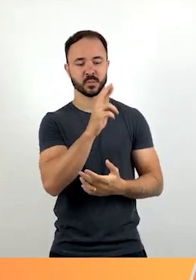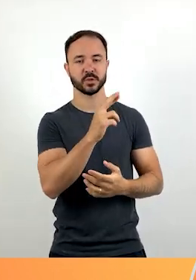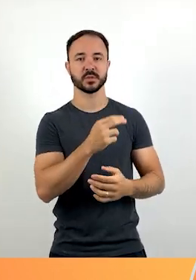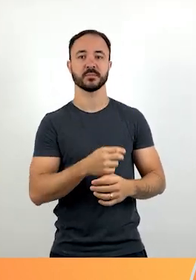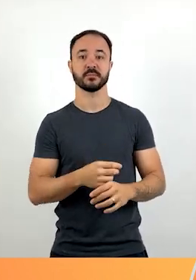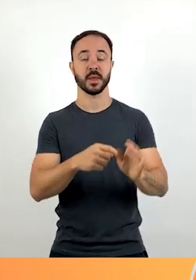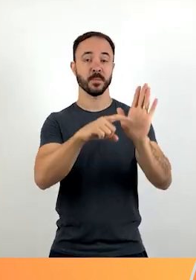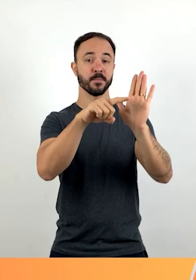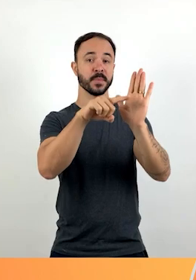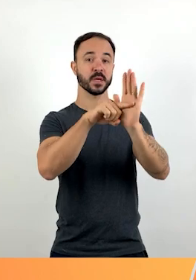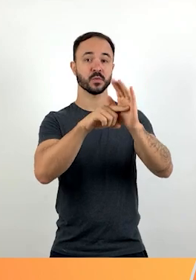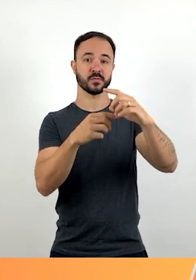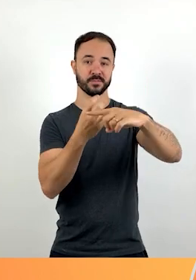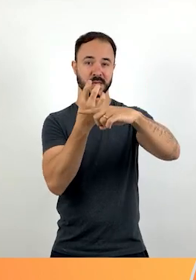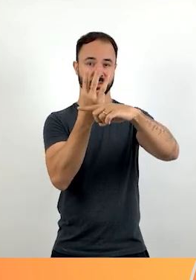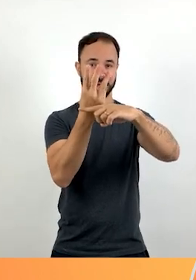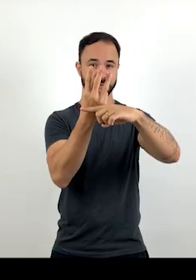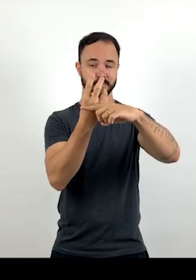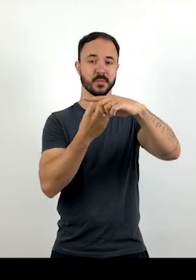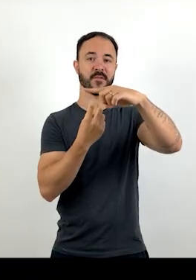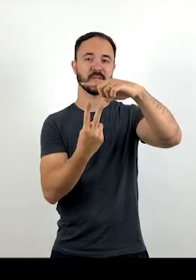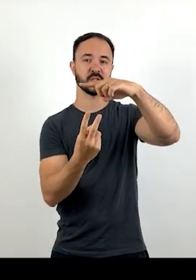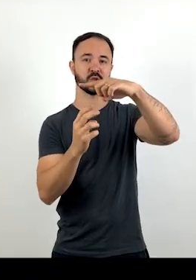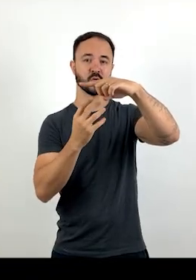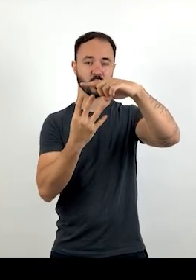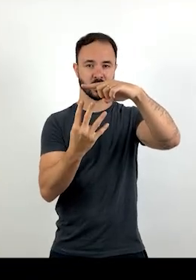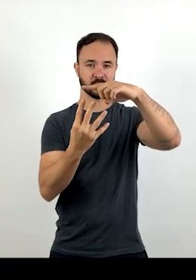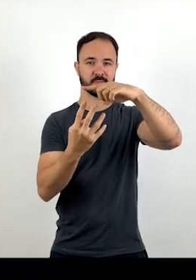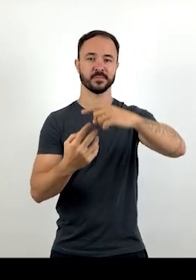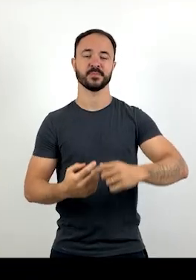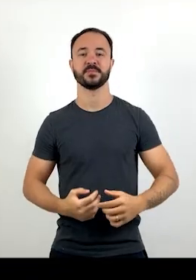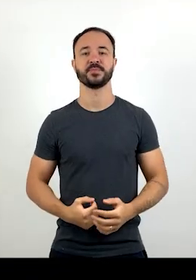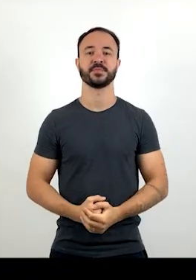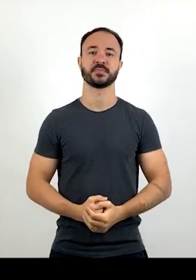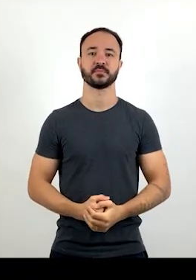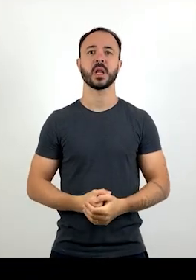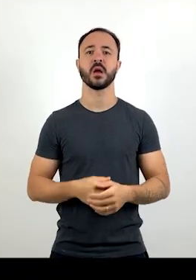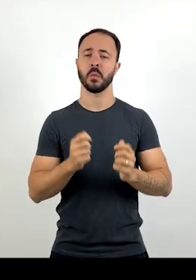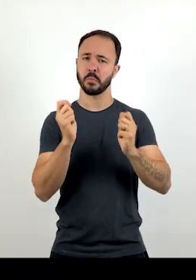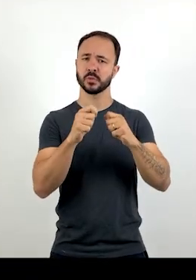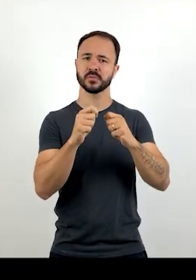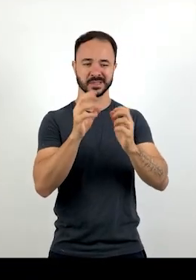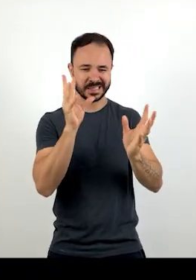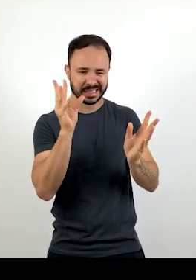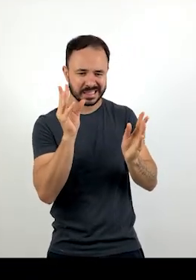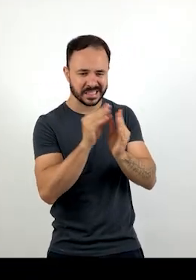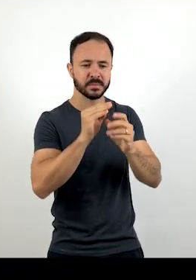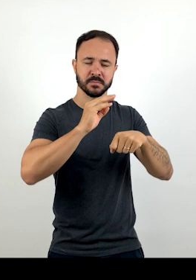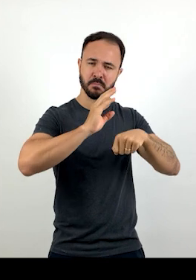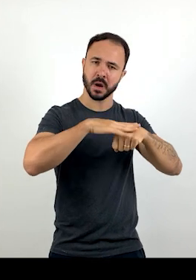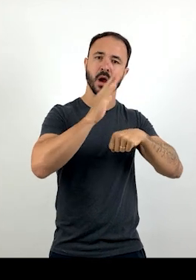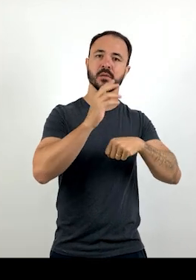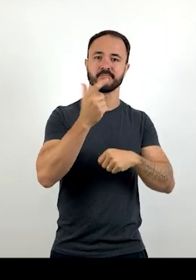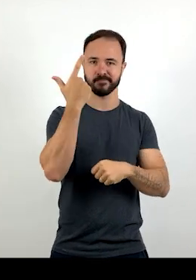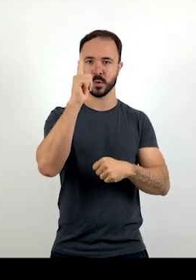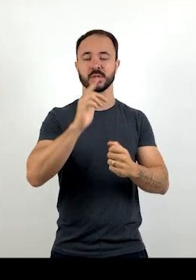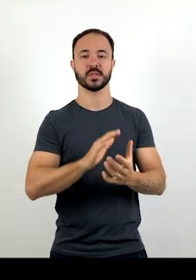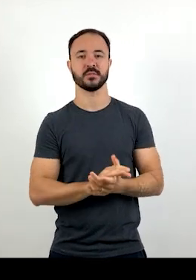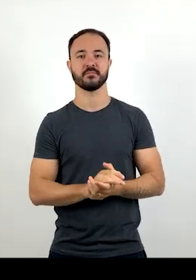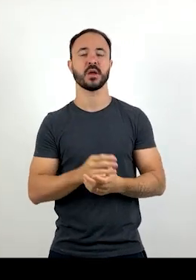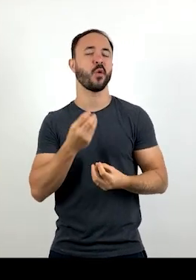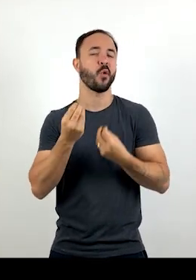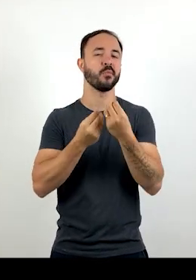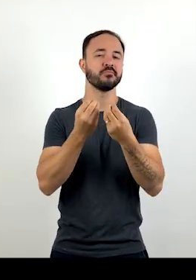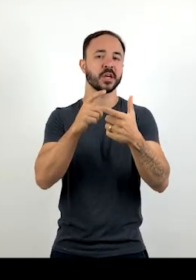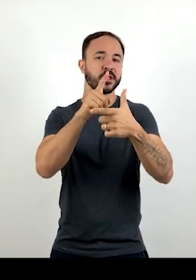3 sobre 24. Podemos simplificar essa fração. Então, vamos dividir por 3 em cima